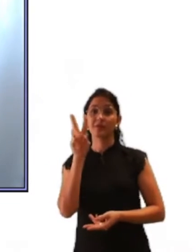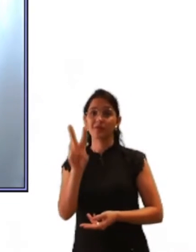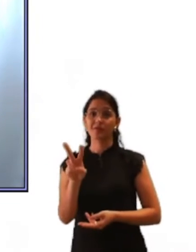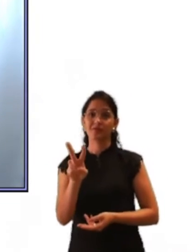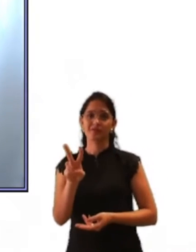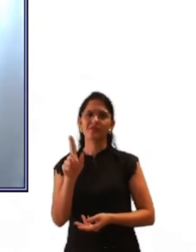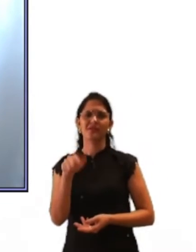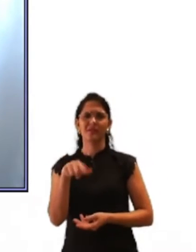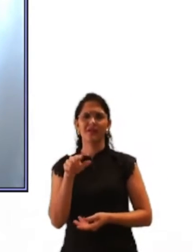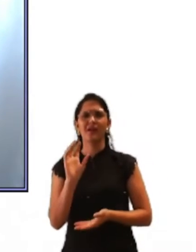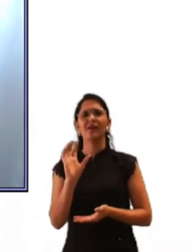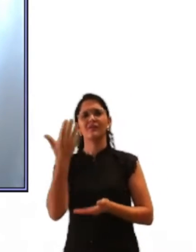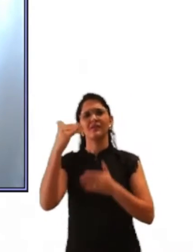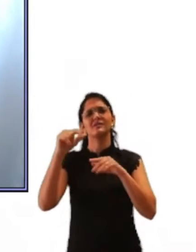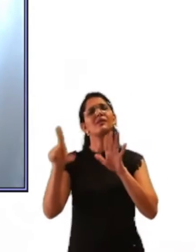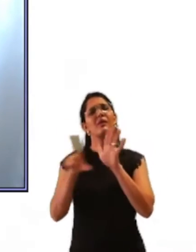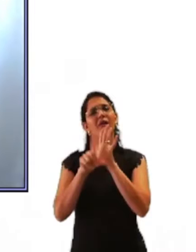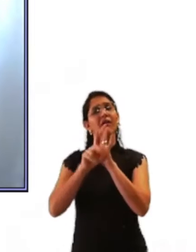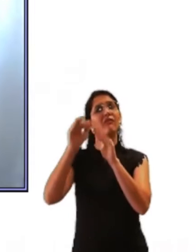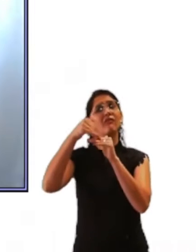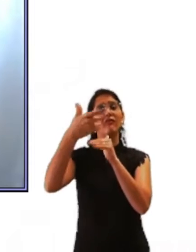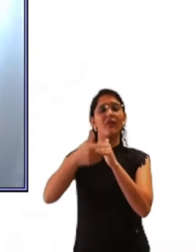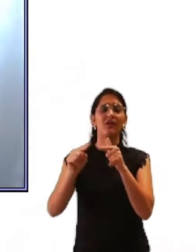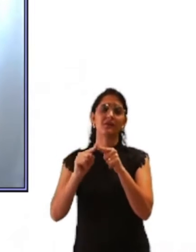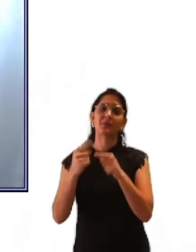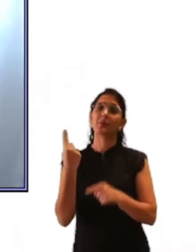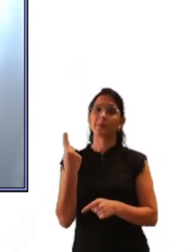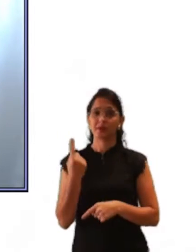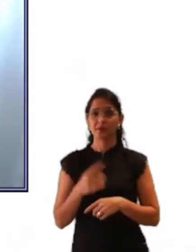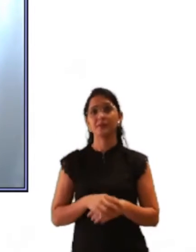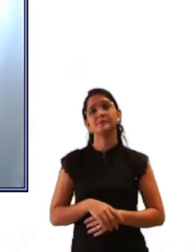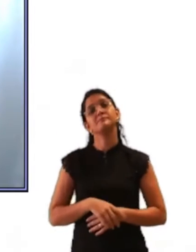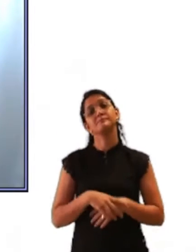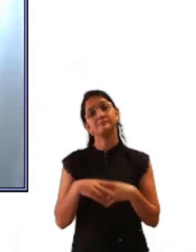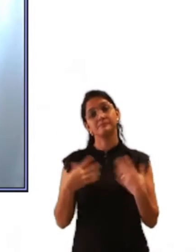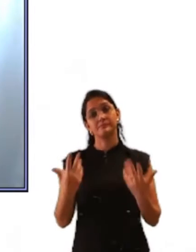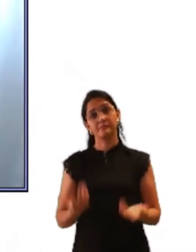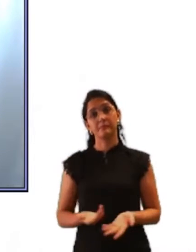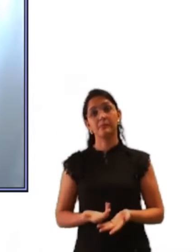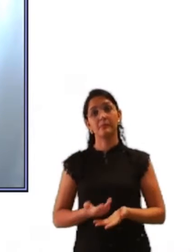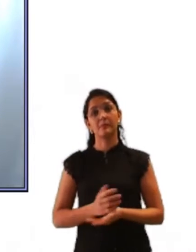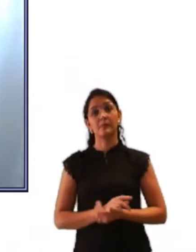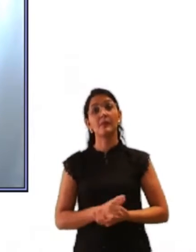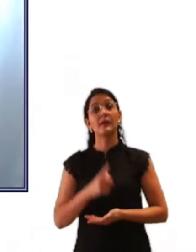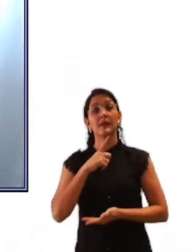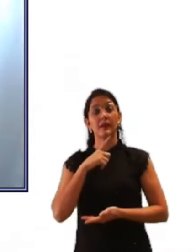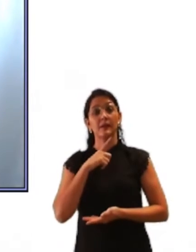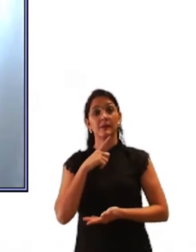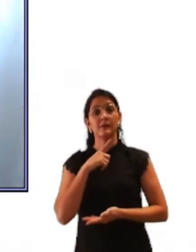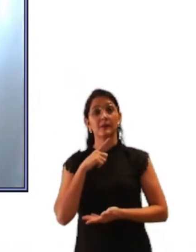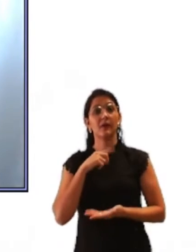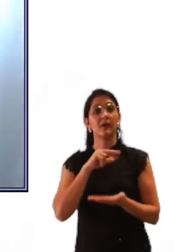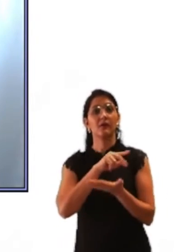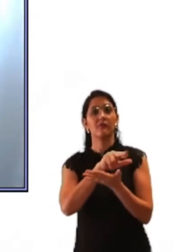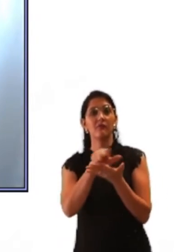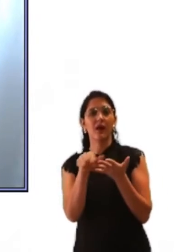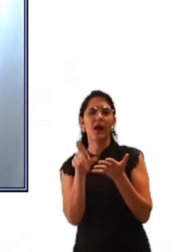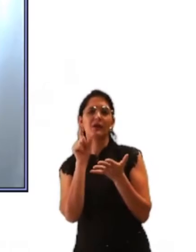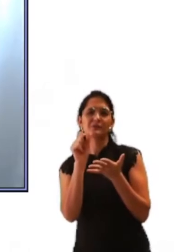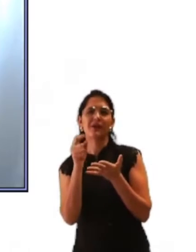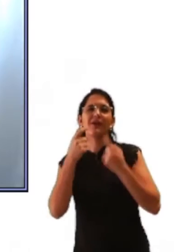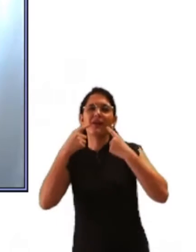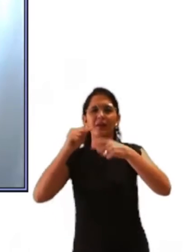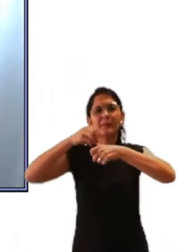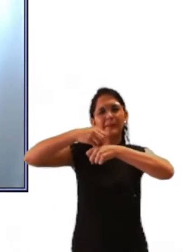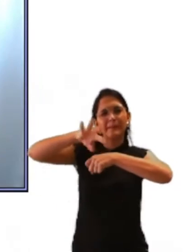isso é muito fator extrajurídico, né? E aí os doutrinadores que vão criticar